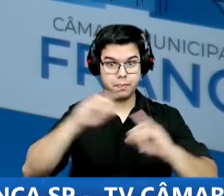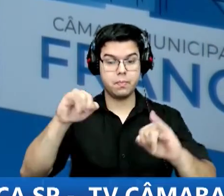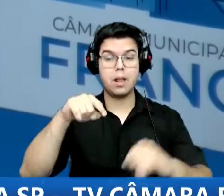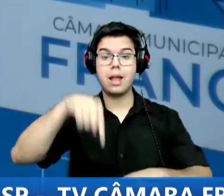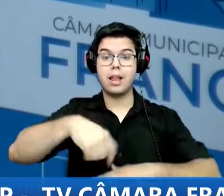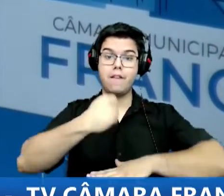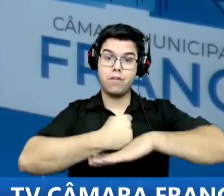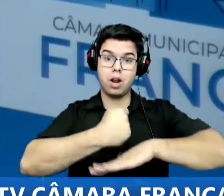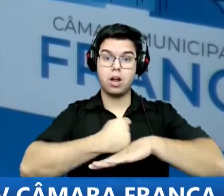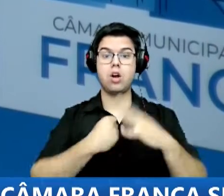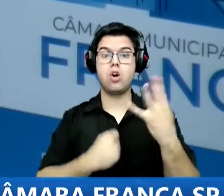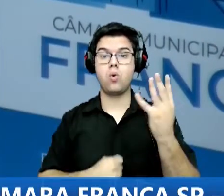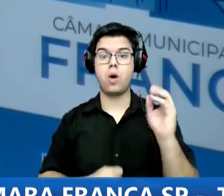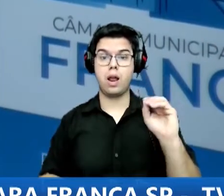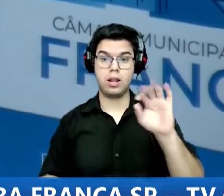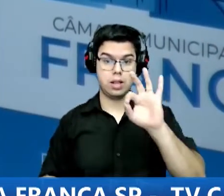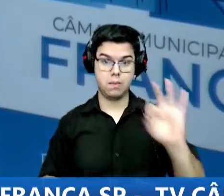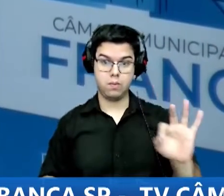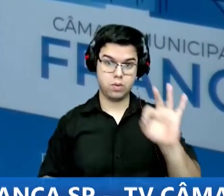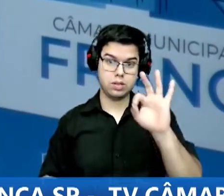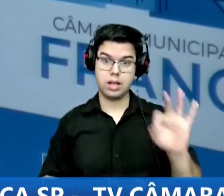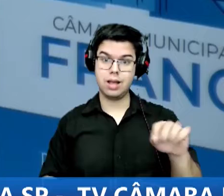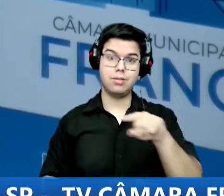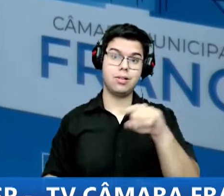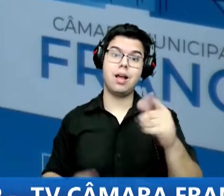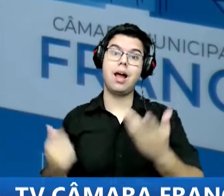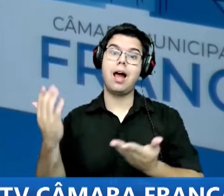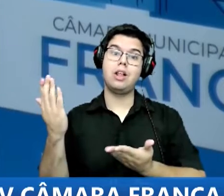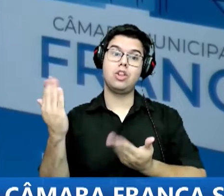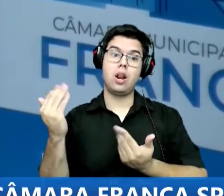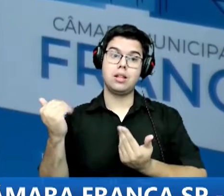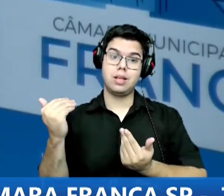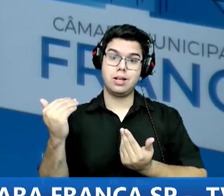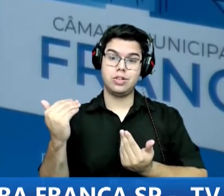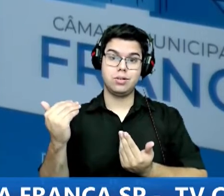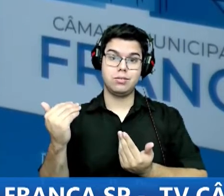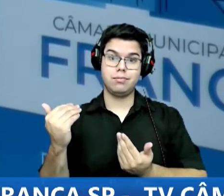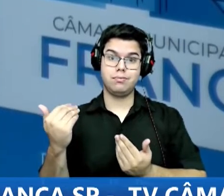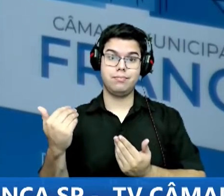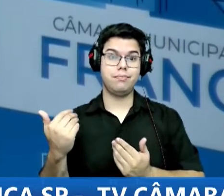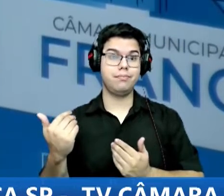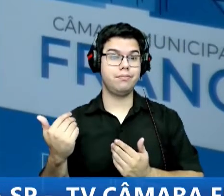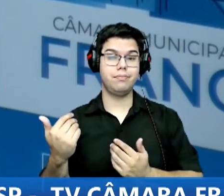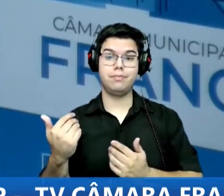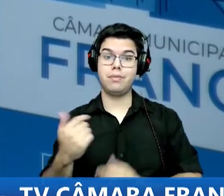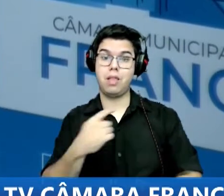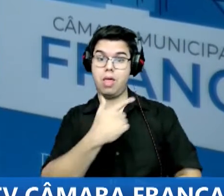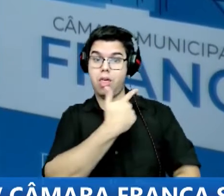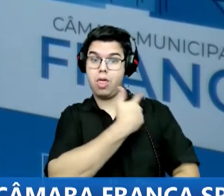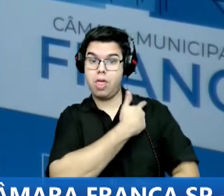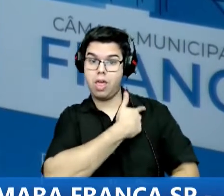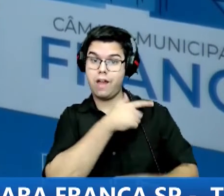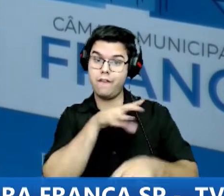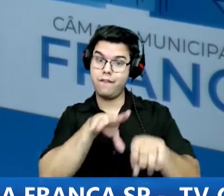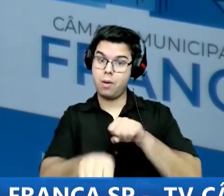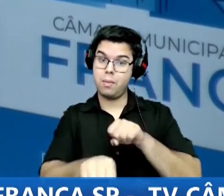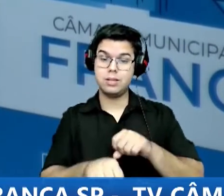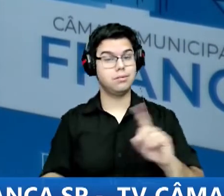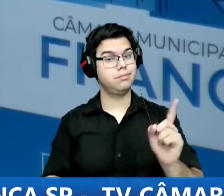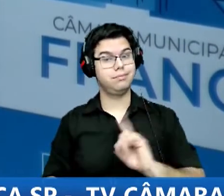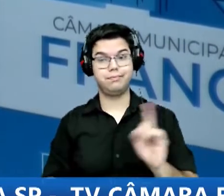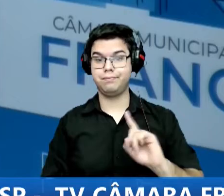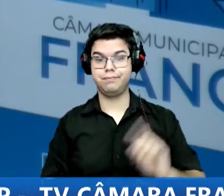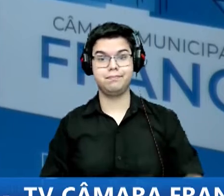40% ainda dos nossos adolescentes não terminam o ensino médio. Né? E a gente acaba tendo